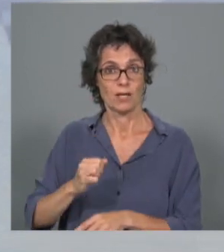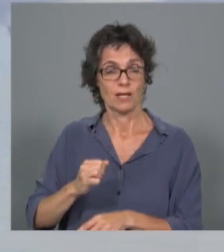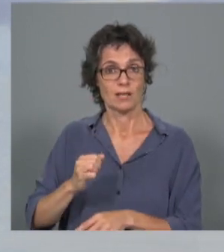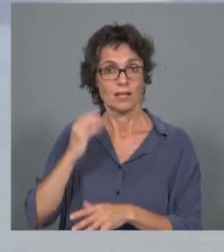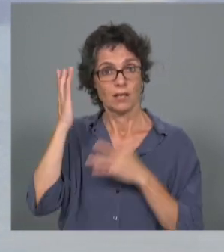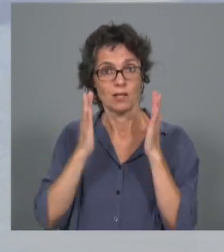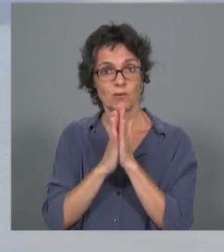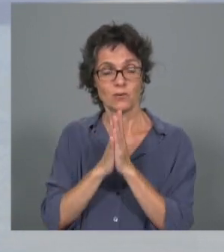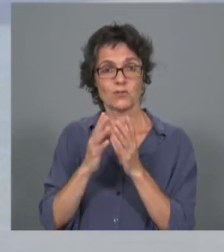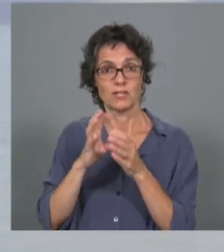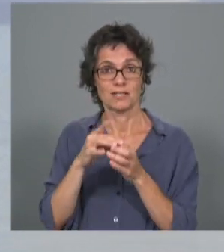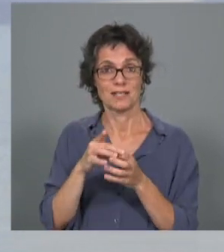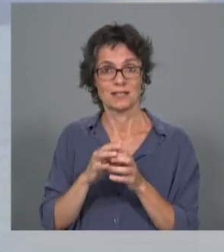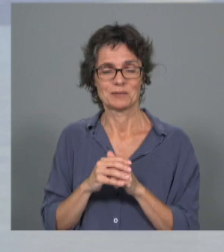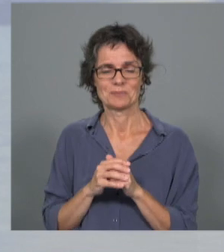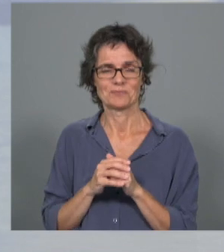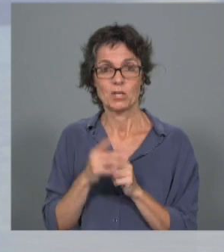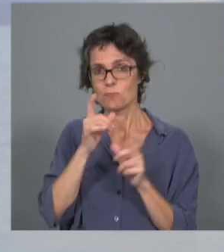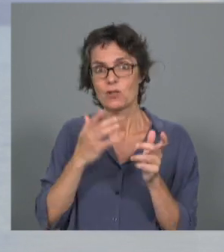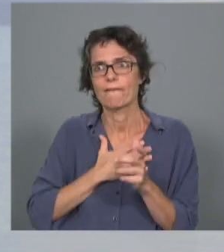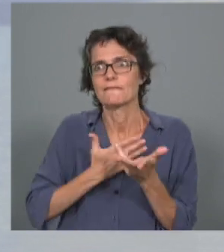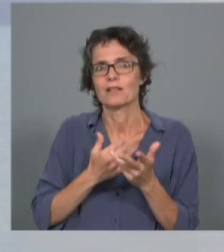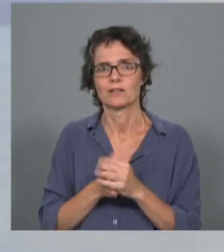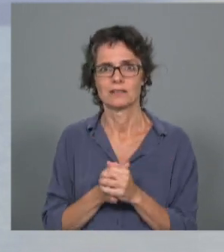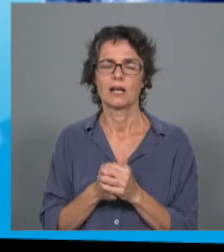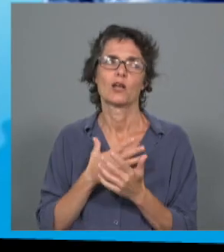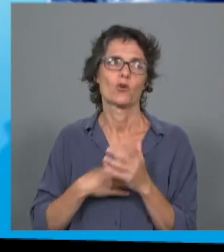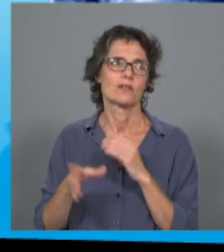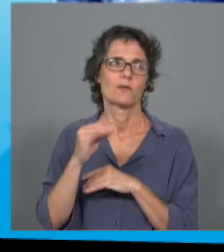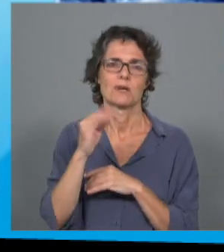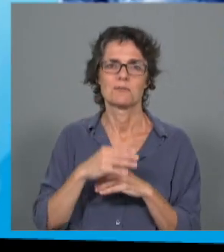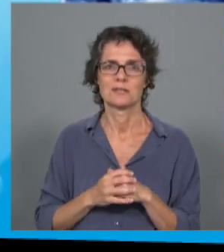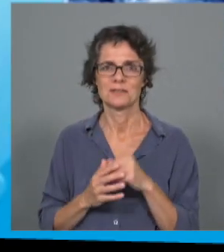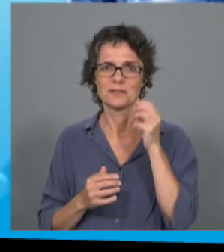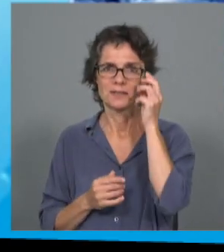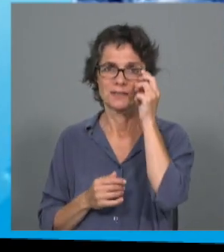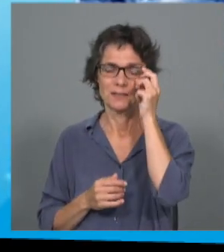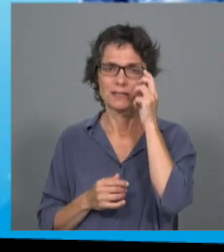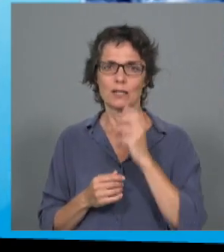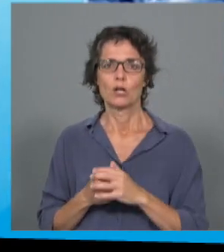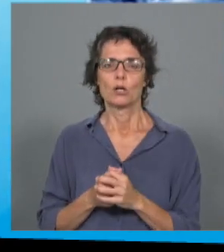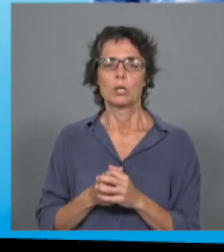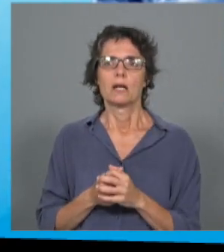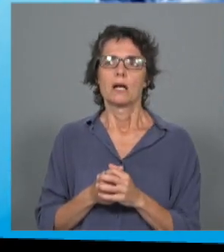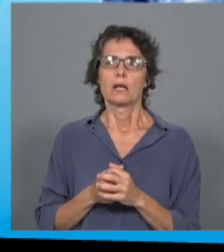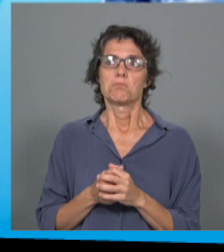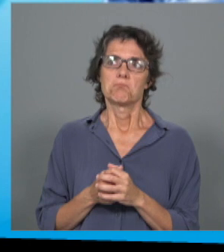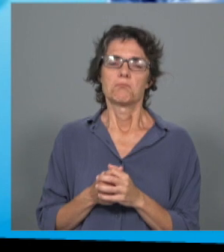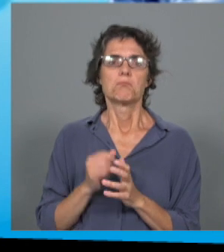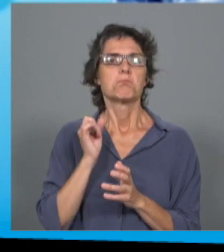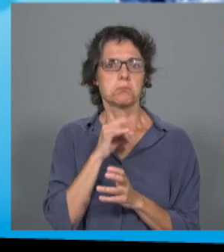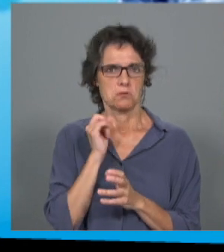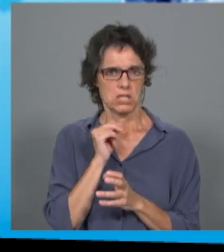gosto pela teologia. E gostaria que ainda fosse mais. provavelmente